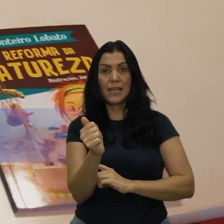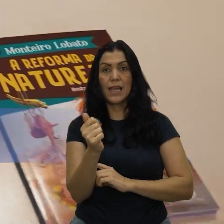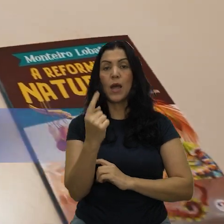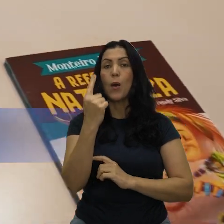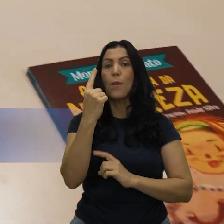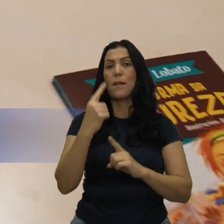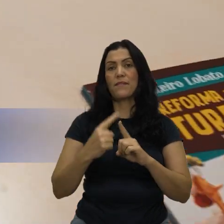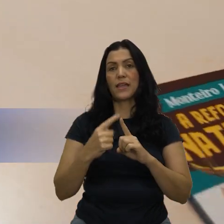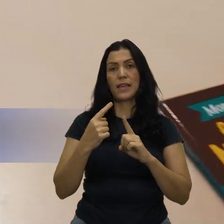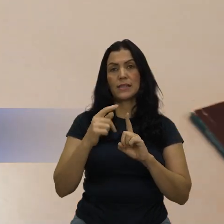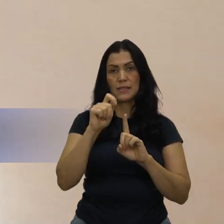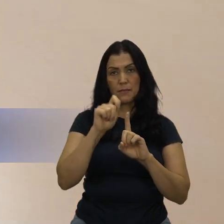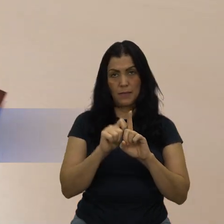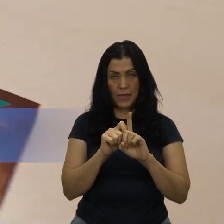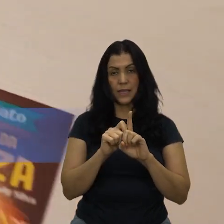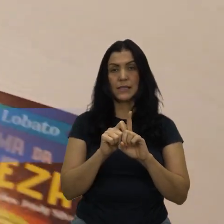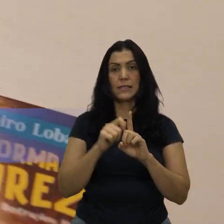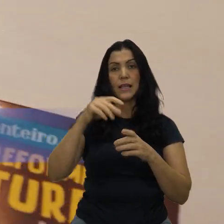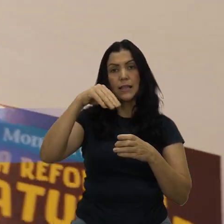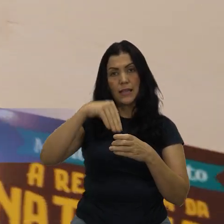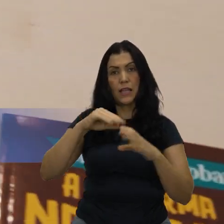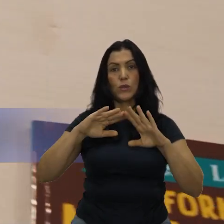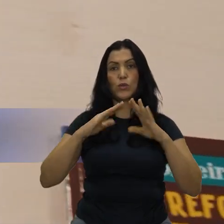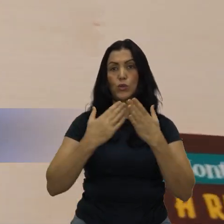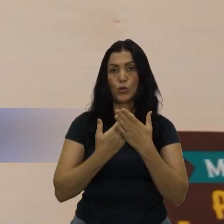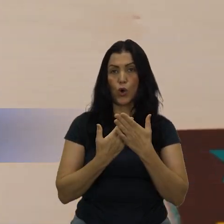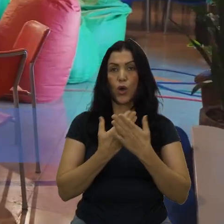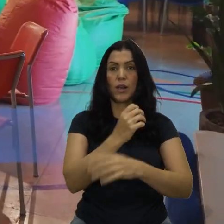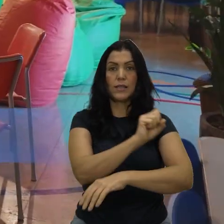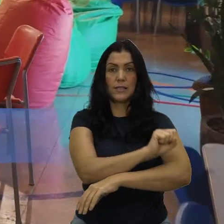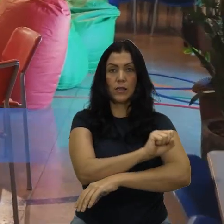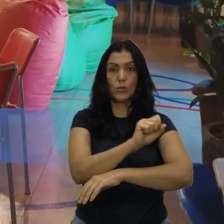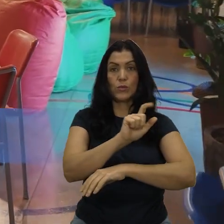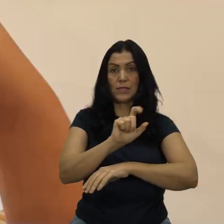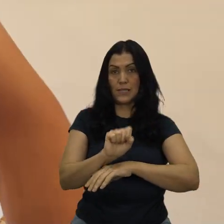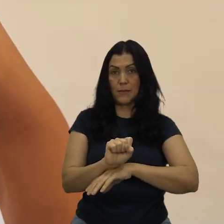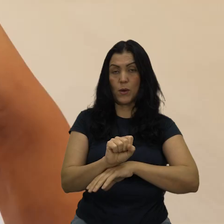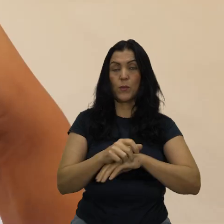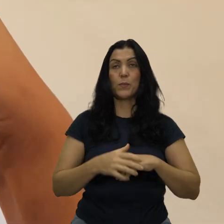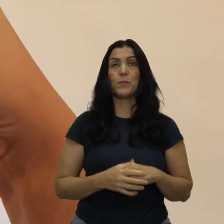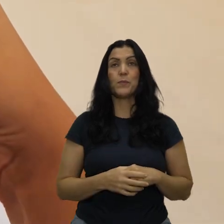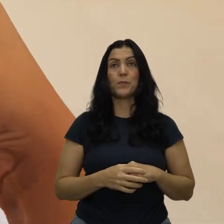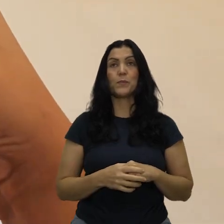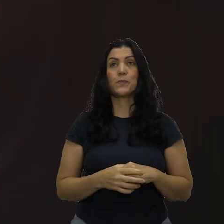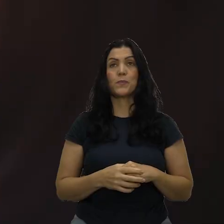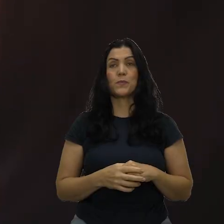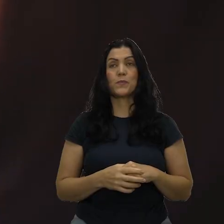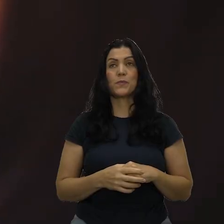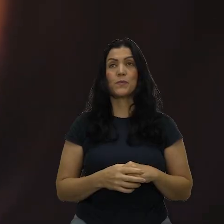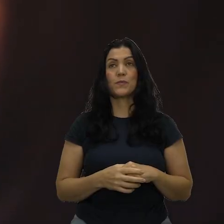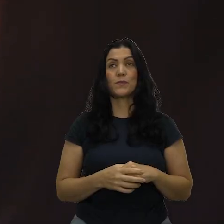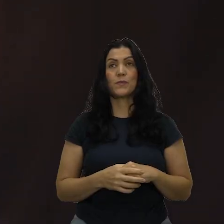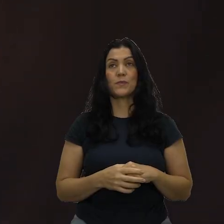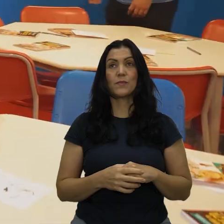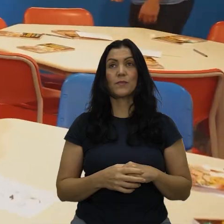Ilha, que acontece uma vez por mês durante o ano na Escola Física de São Simão,